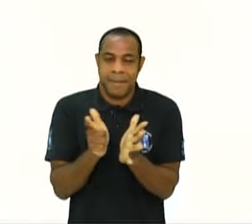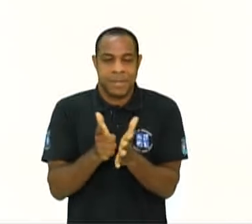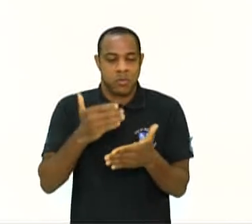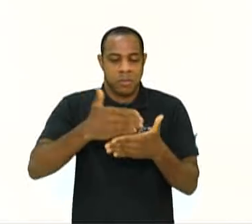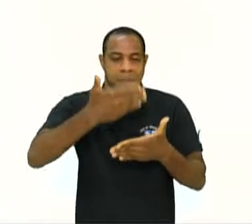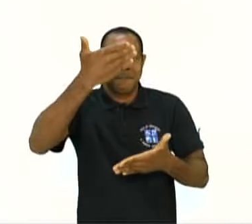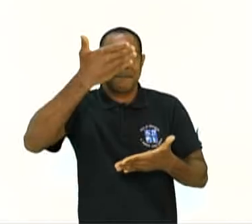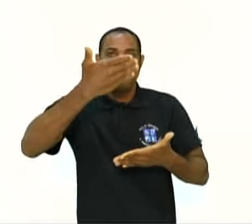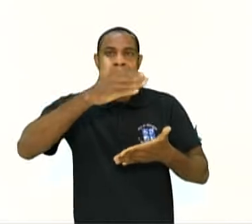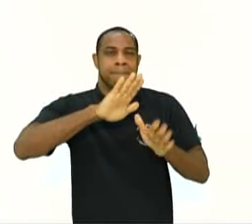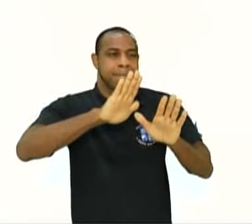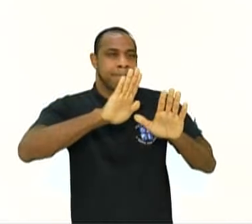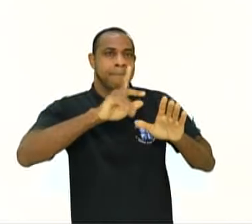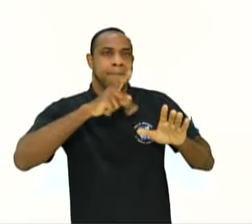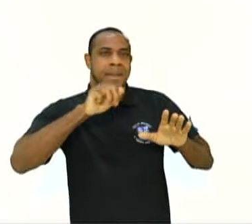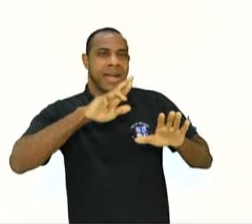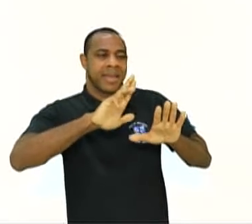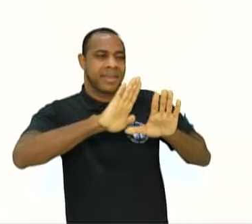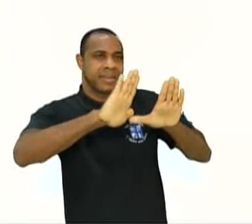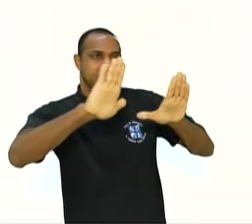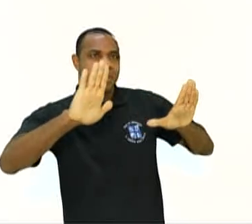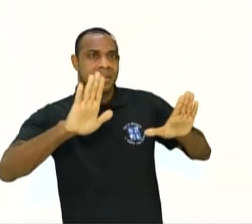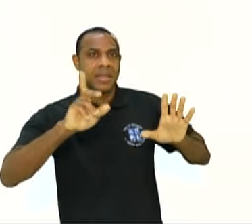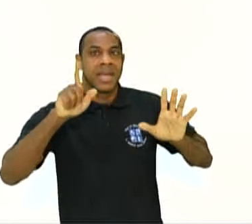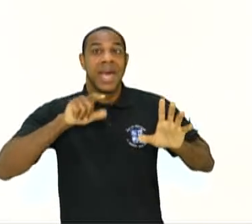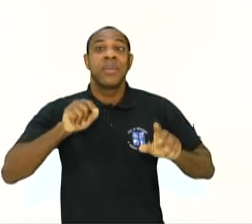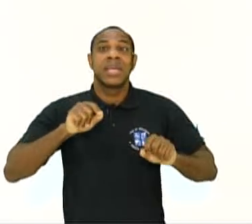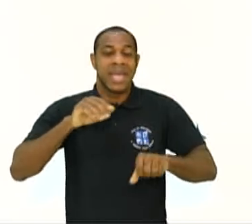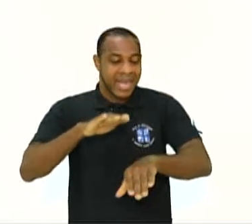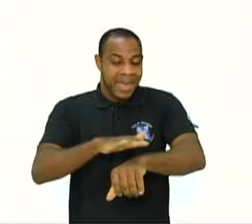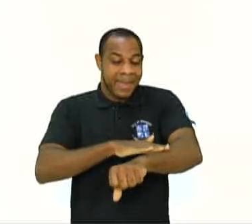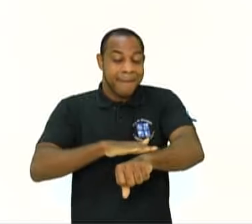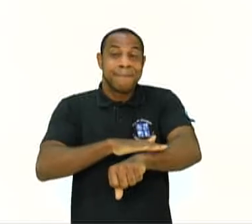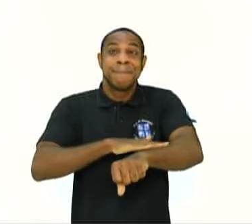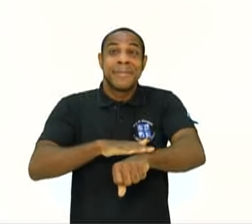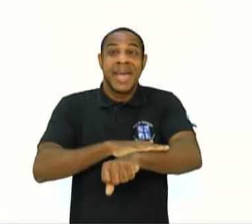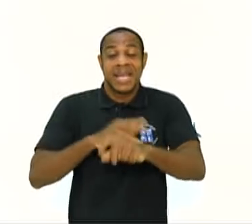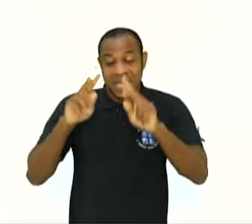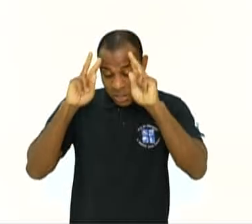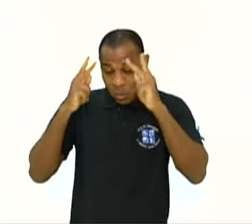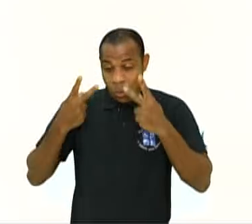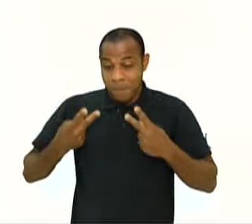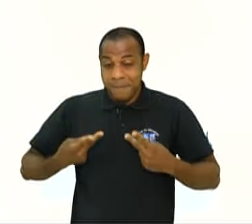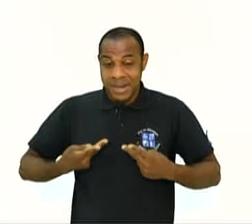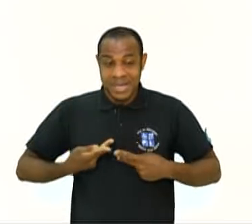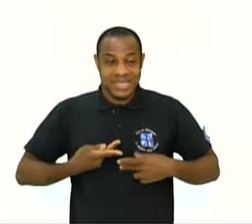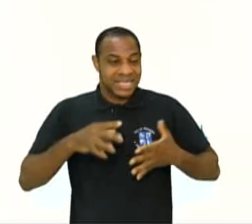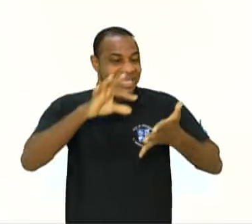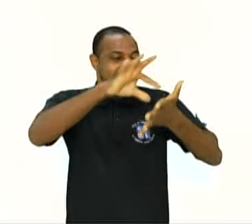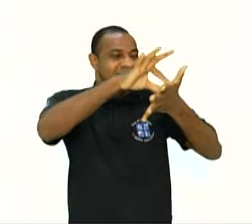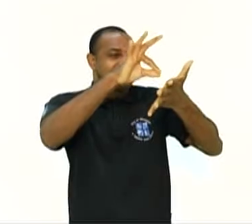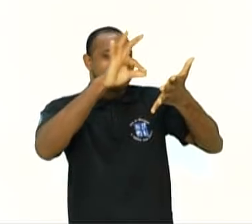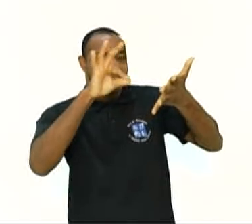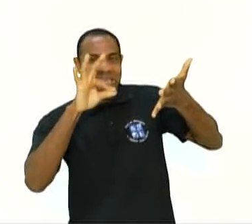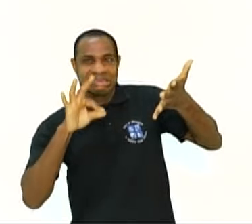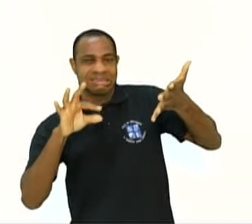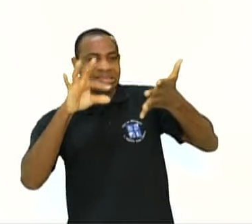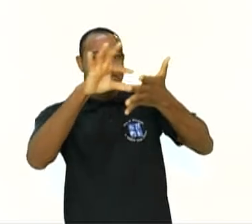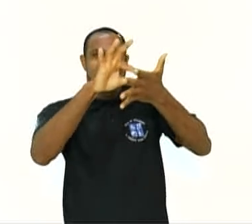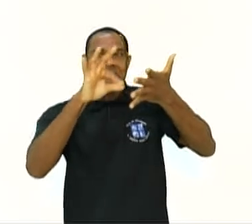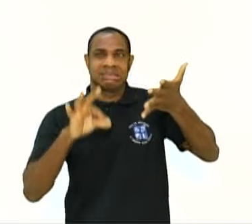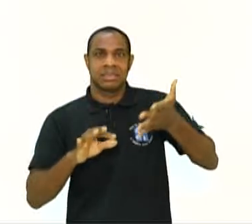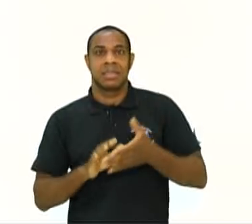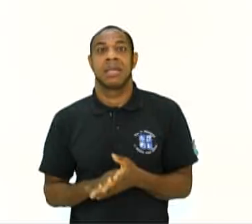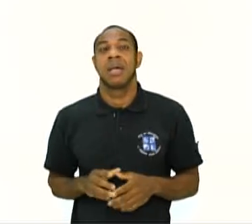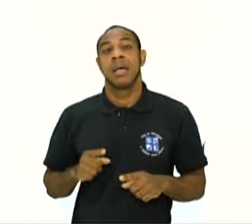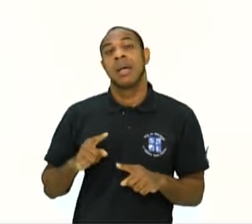was human skin. Era pele humana. Bem macabra essa história, né? Aterrorizante. Mas tem tudo